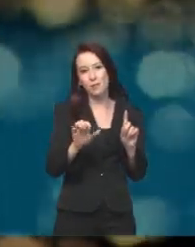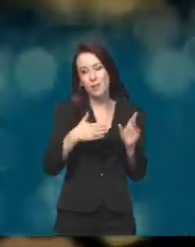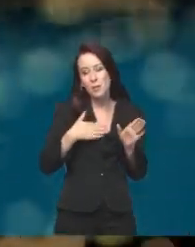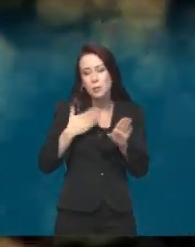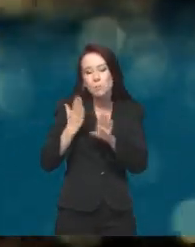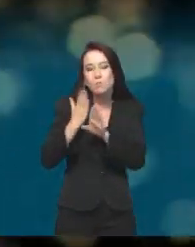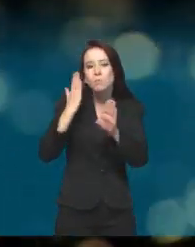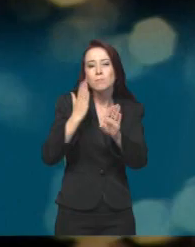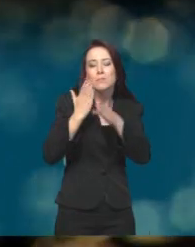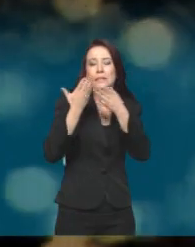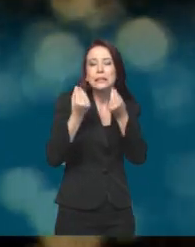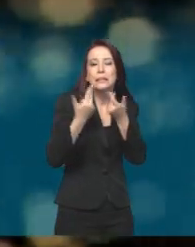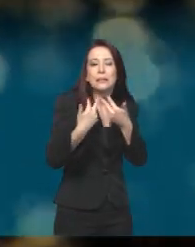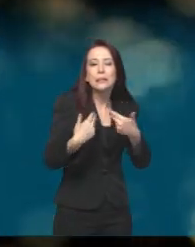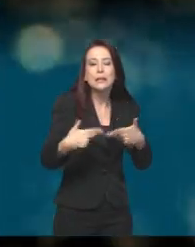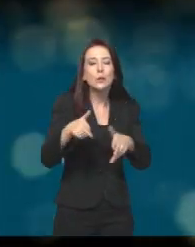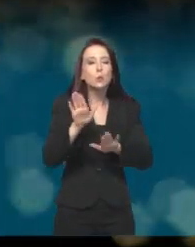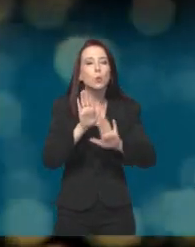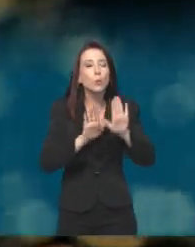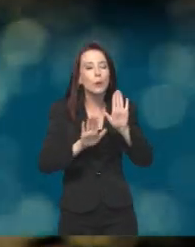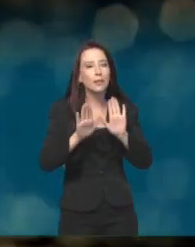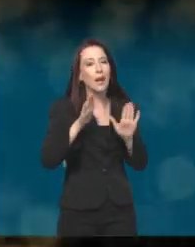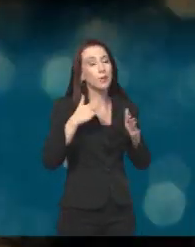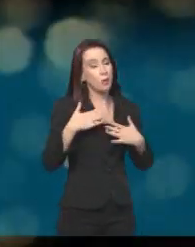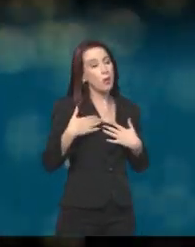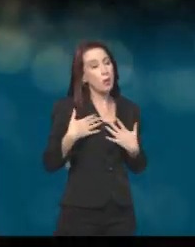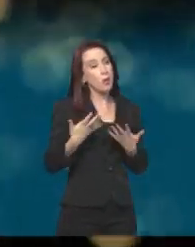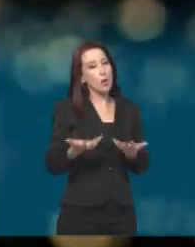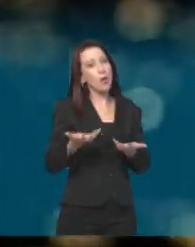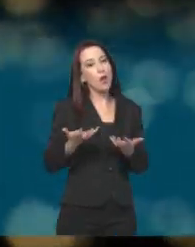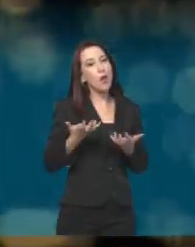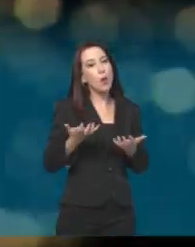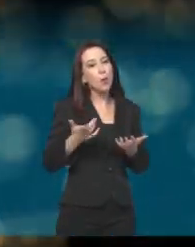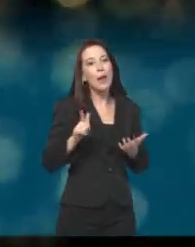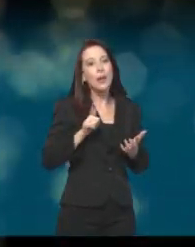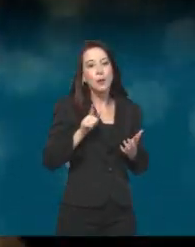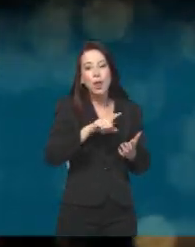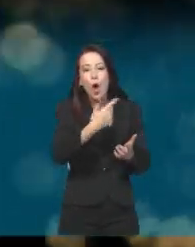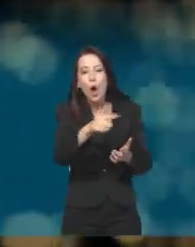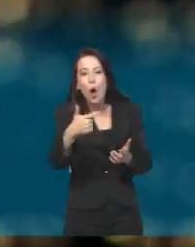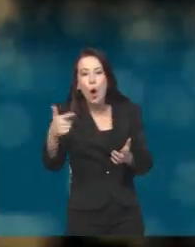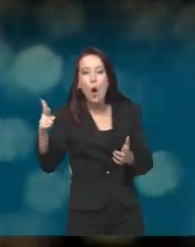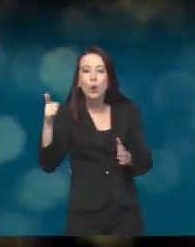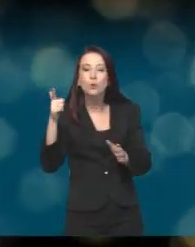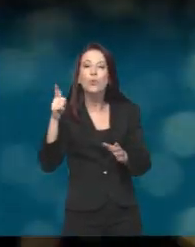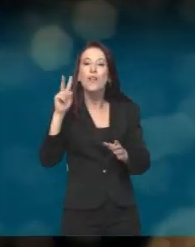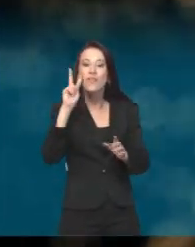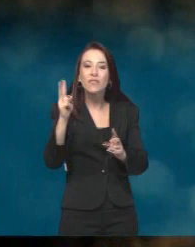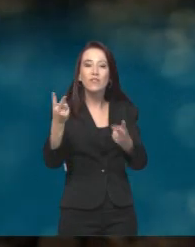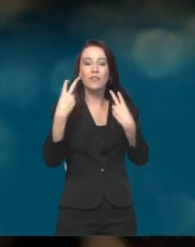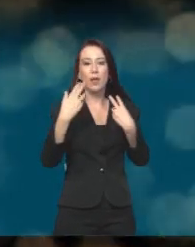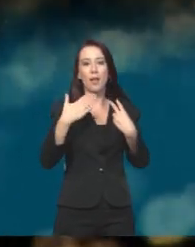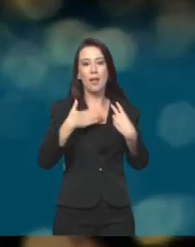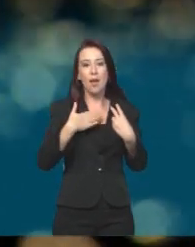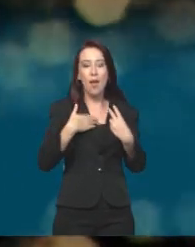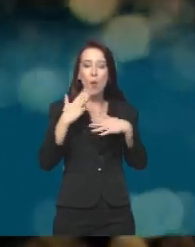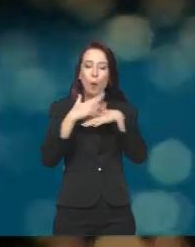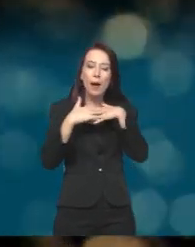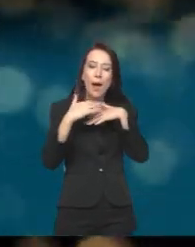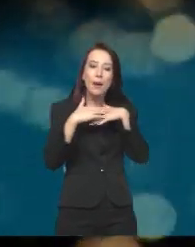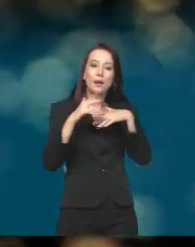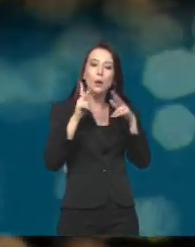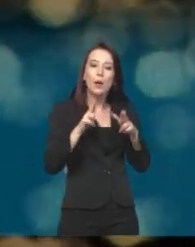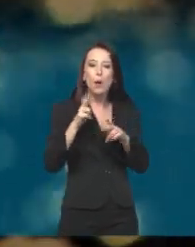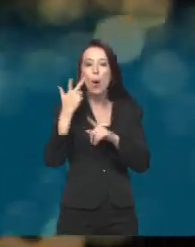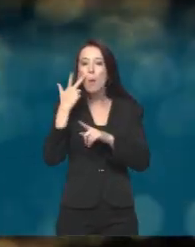pelos quais eu exercitei tanto cuidado e cujo nome e memória espero venham a viver mais que eu, como